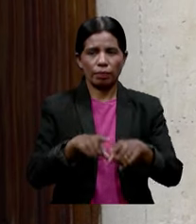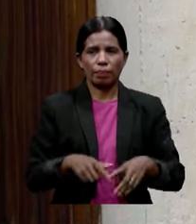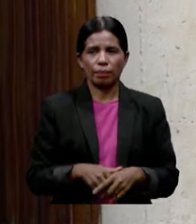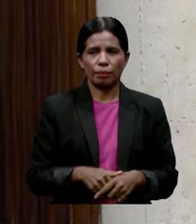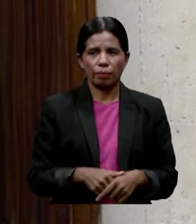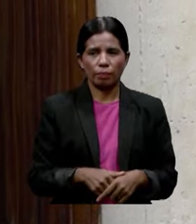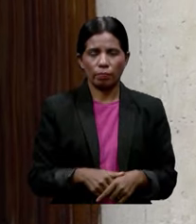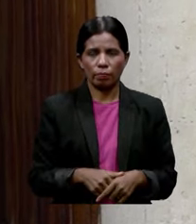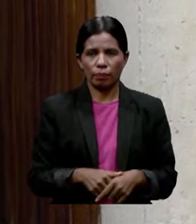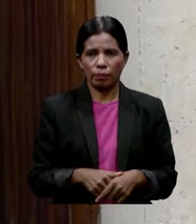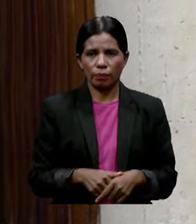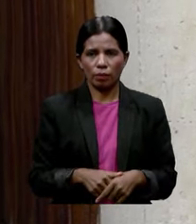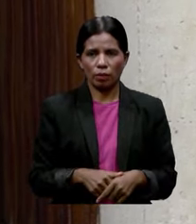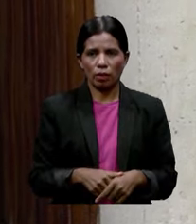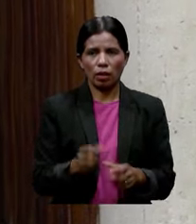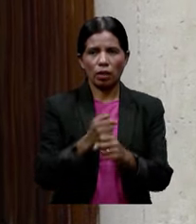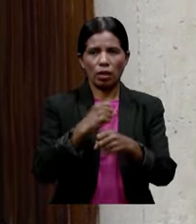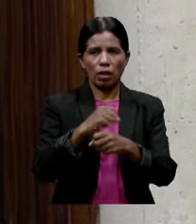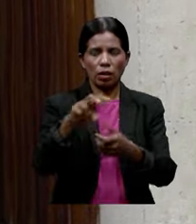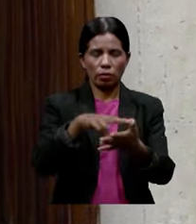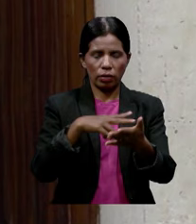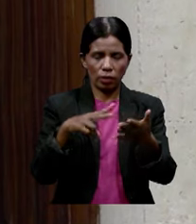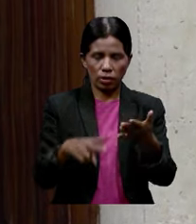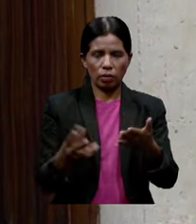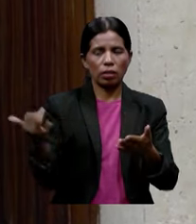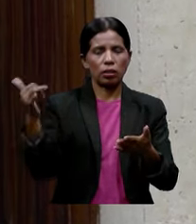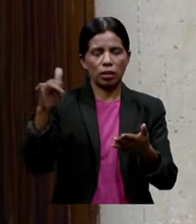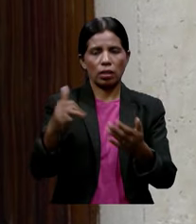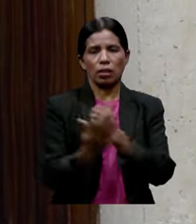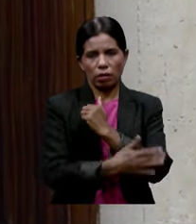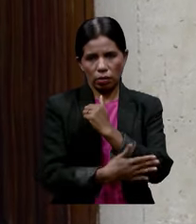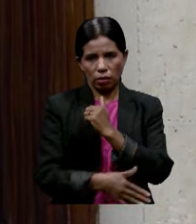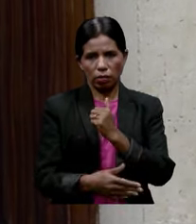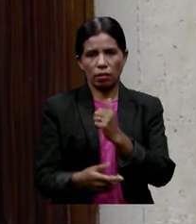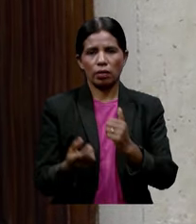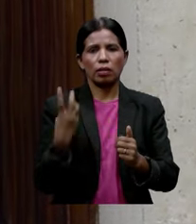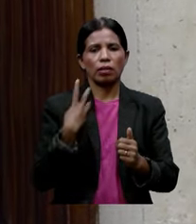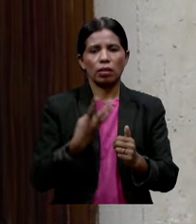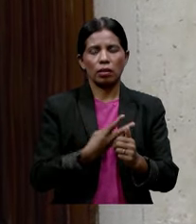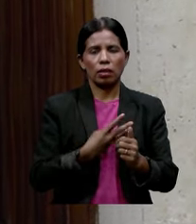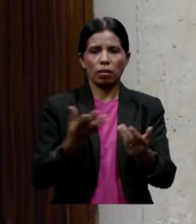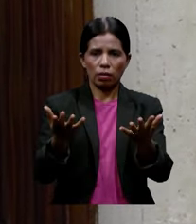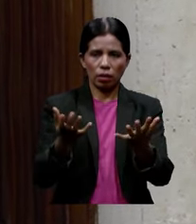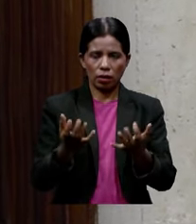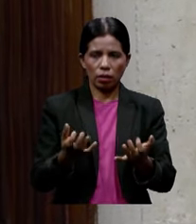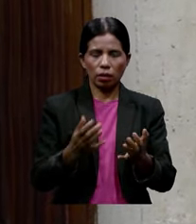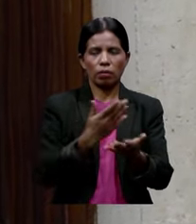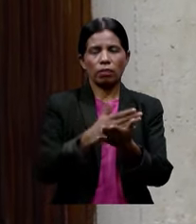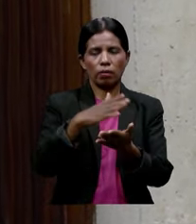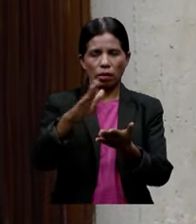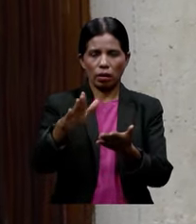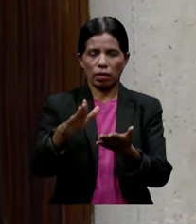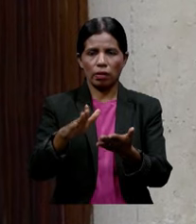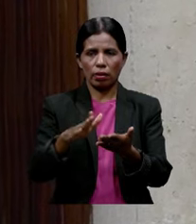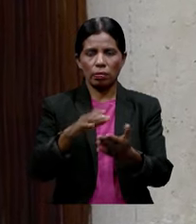será que a violação lubuquira né, bem acontecia na bagu. Então, itatuhakar partilha